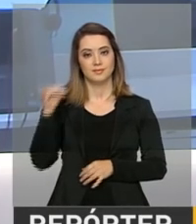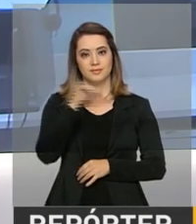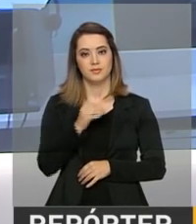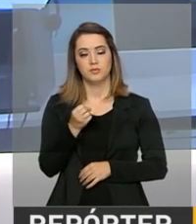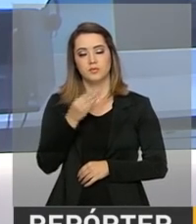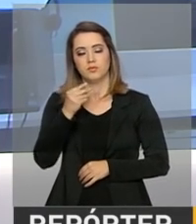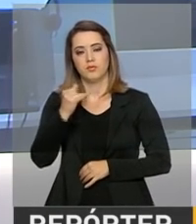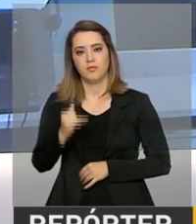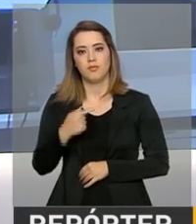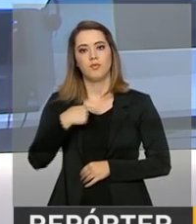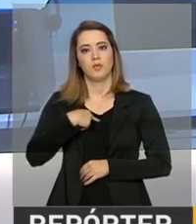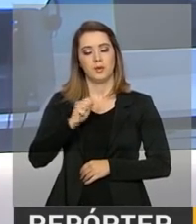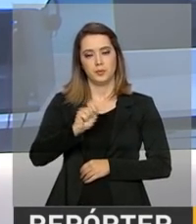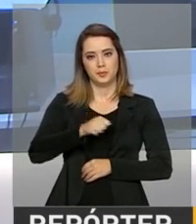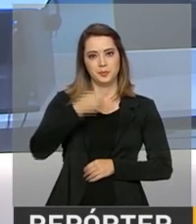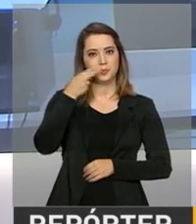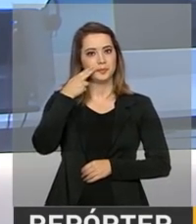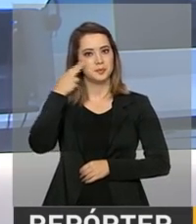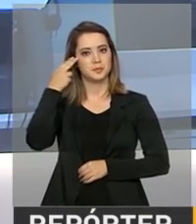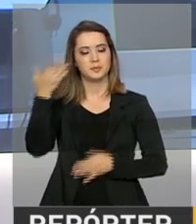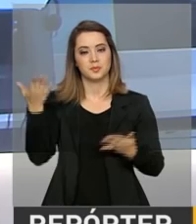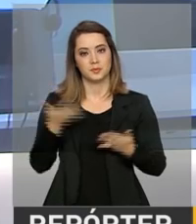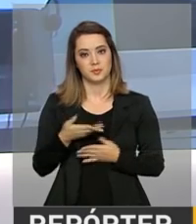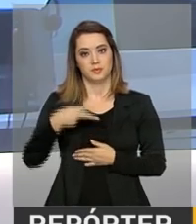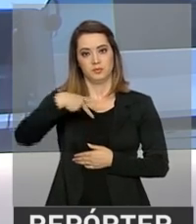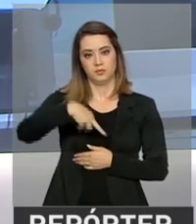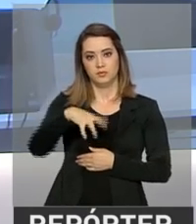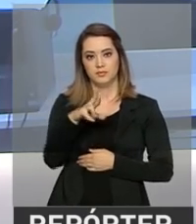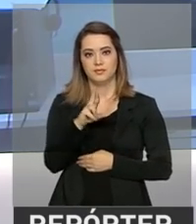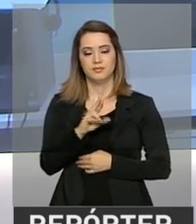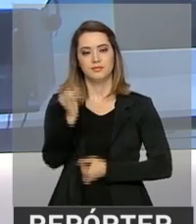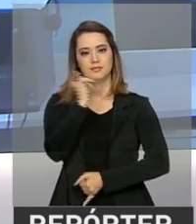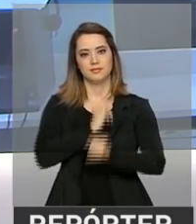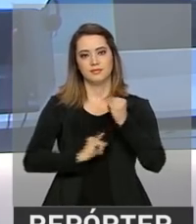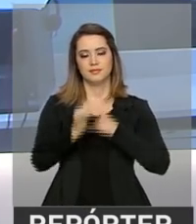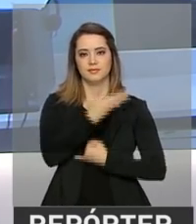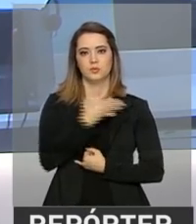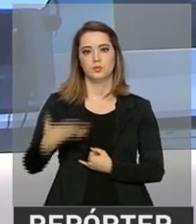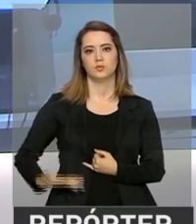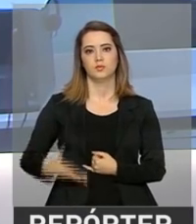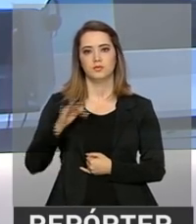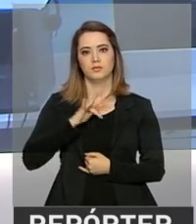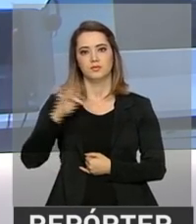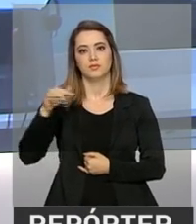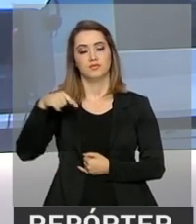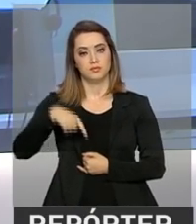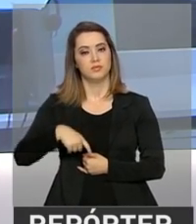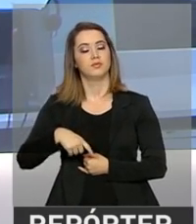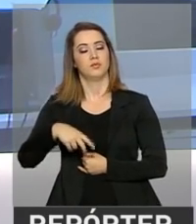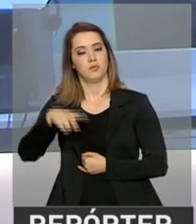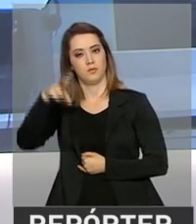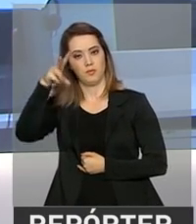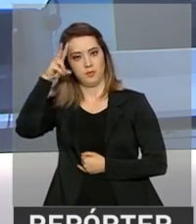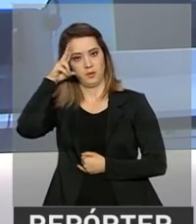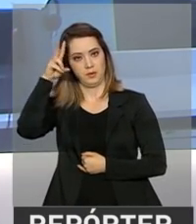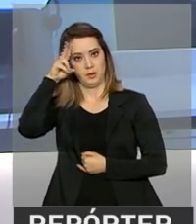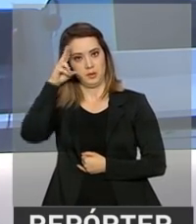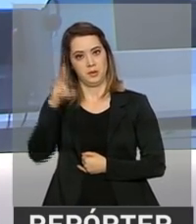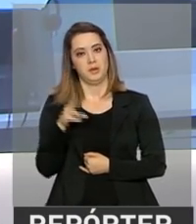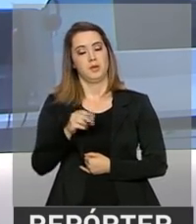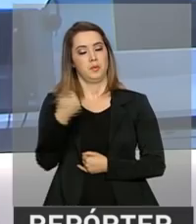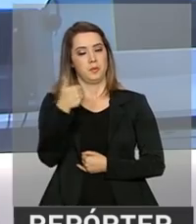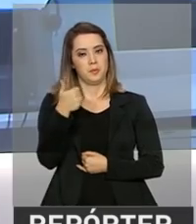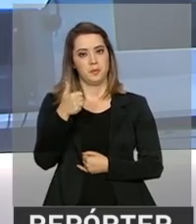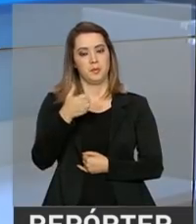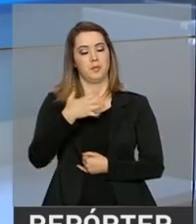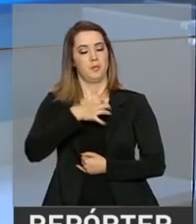Olá, bom dia. Eu sou Renata Corsini. Está no ar o Repórter NBR com as notícias do governo federal desta segunda-feira, 1º